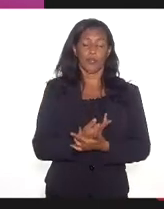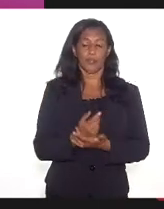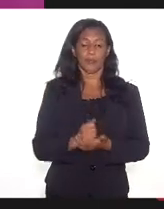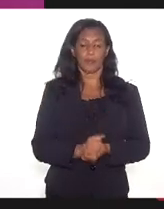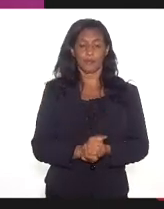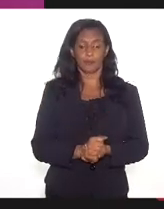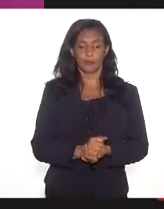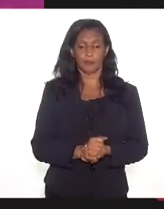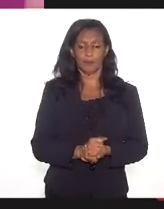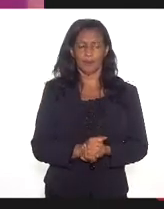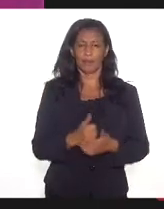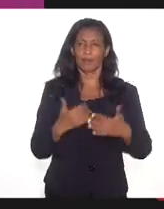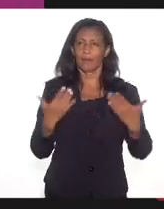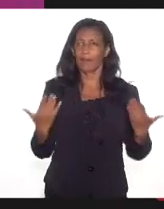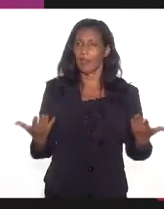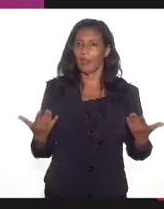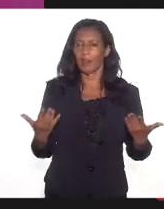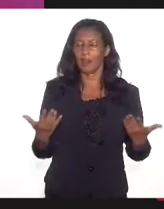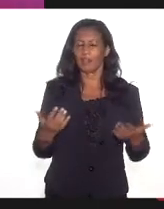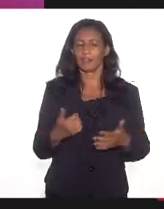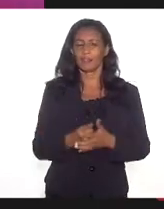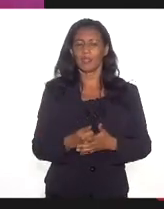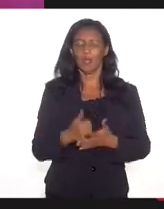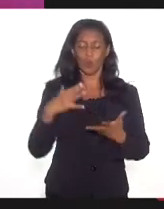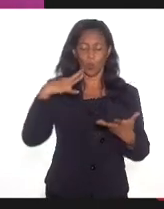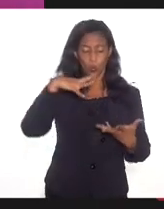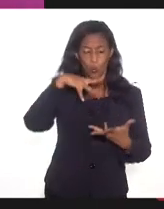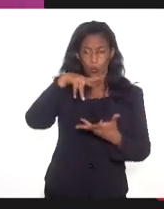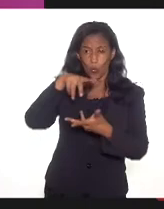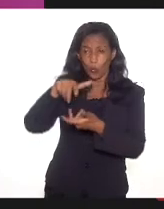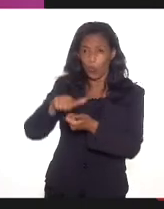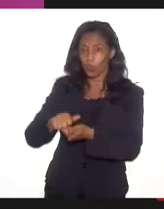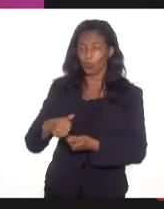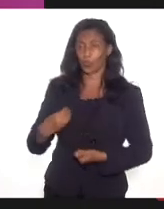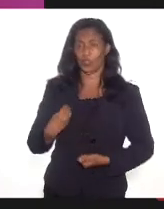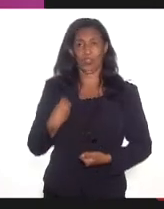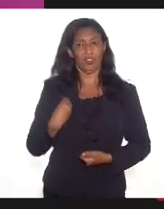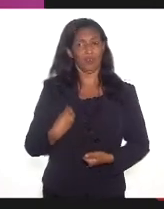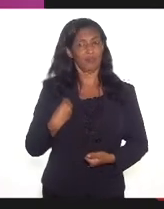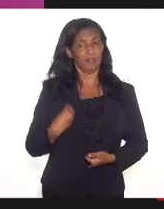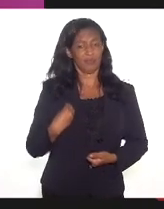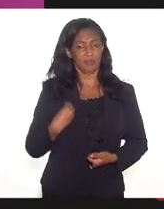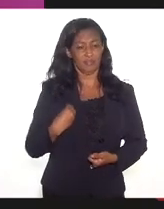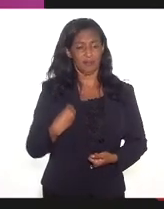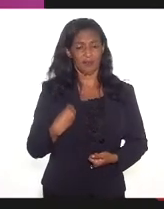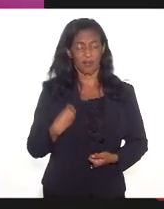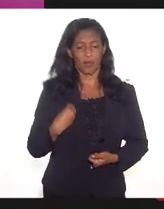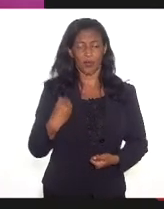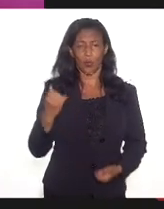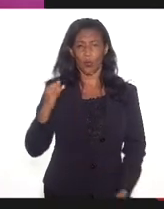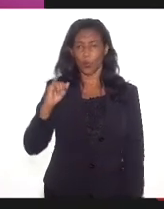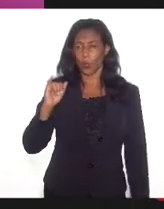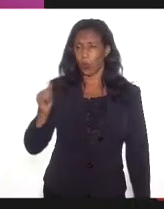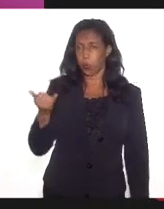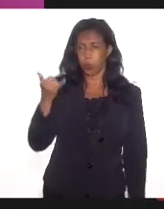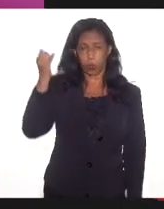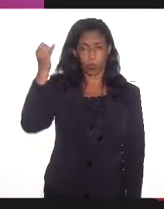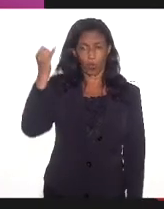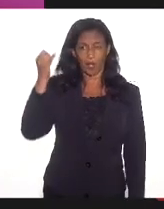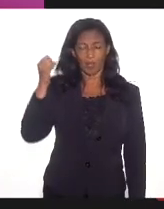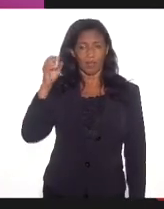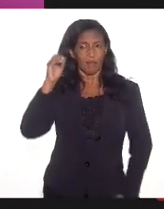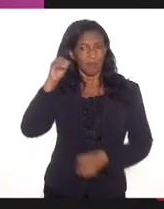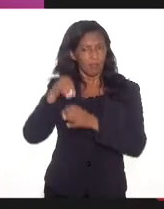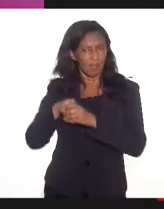essa é a cara do mundo que nós estamos vivendo a invasão de uma favela